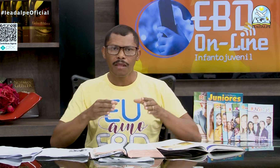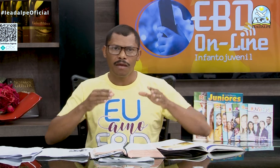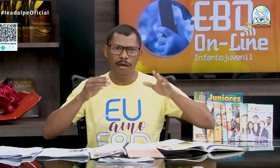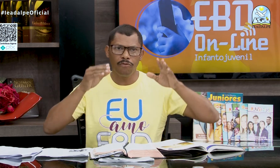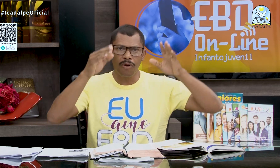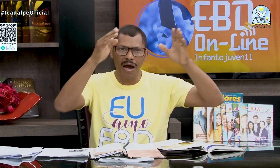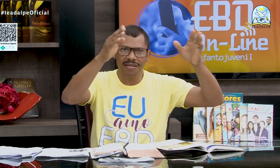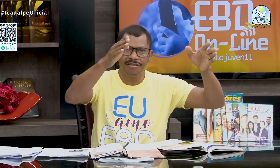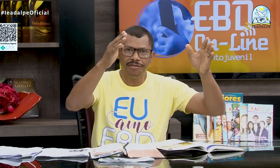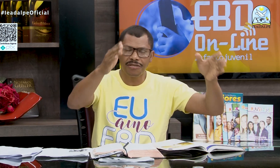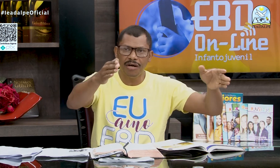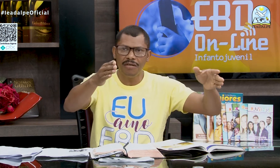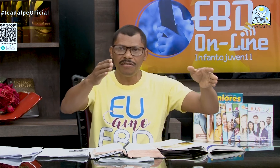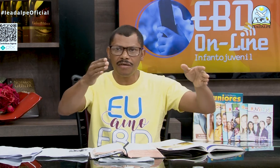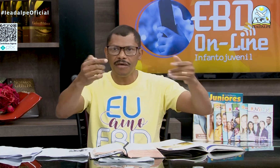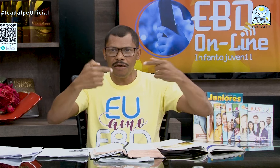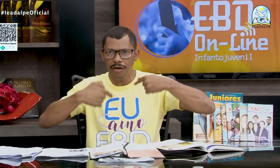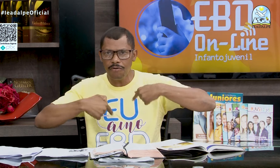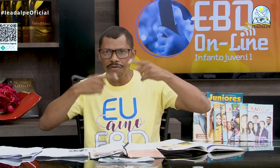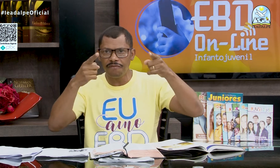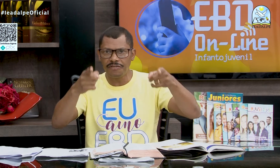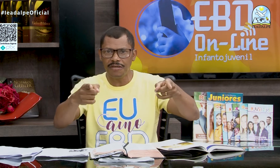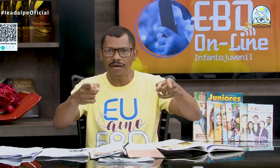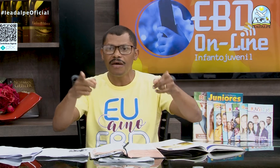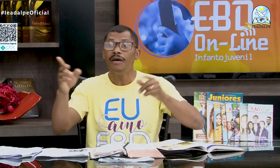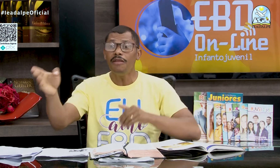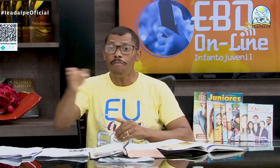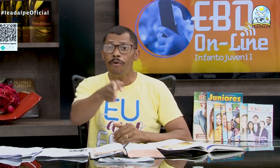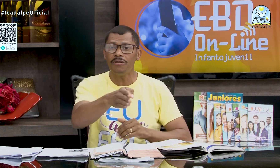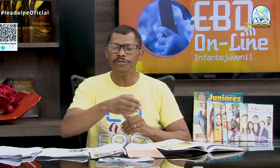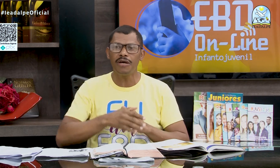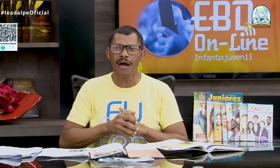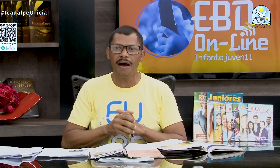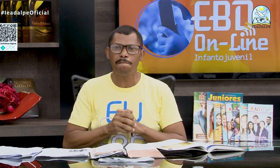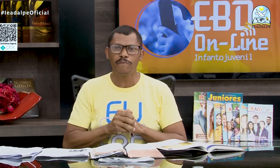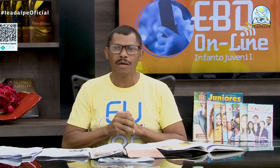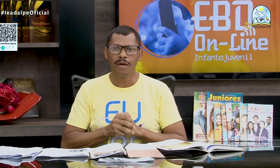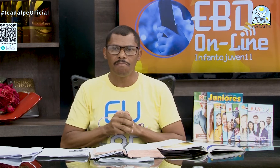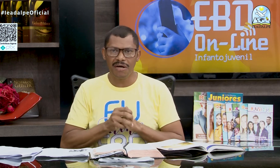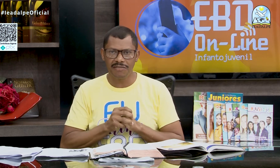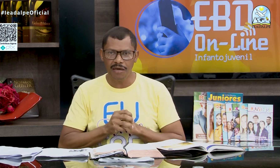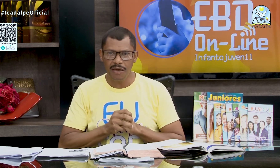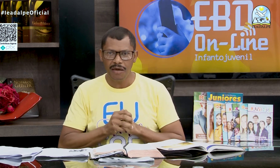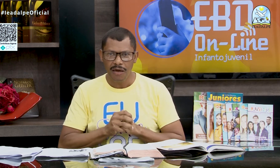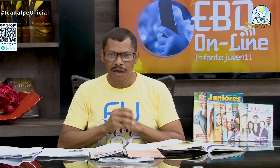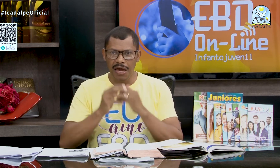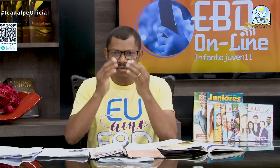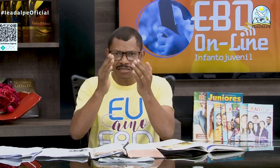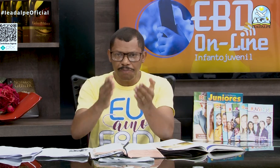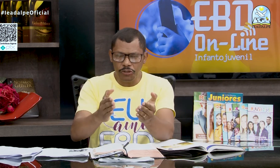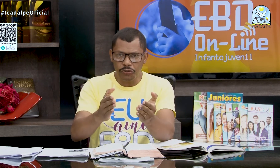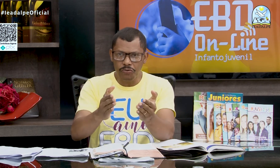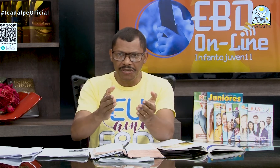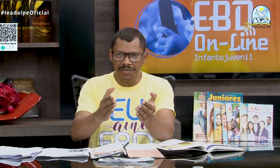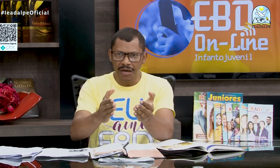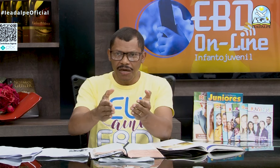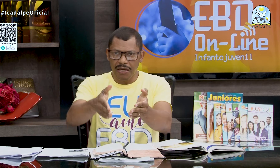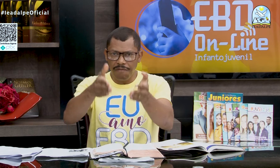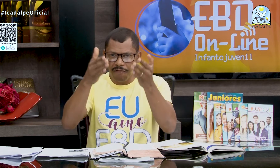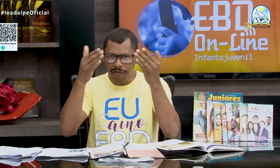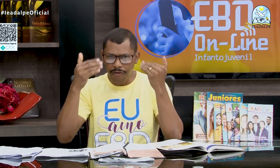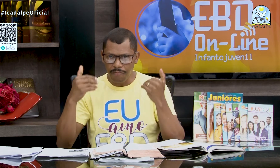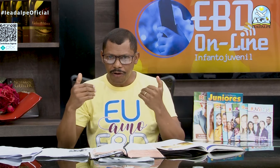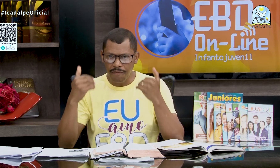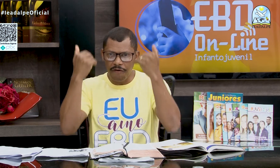senhor em lugares distante que eu e você não pode chegar mas que essas pessoas